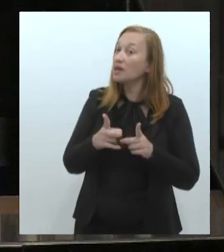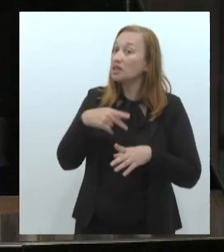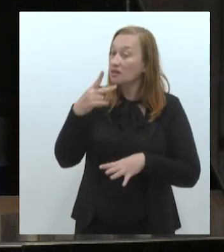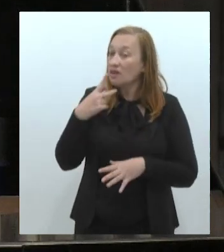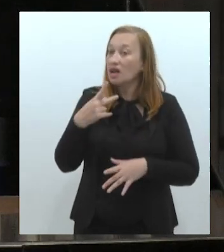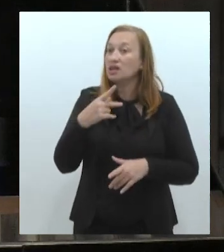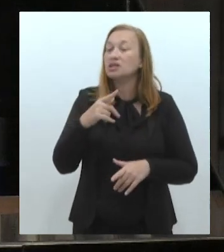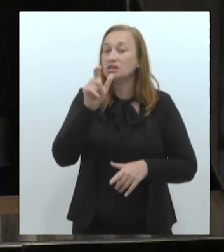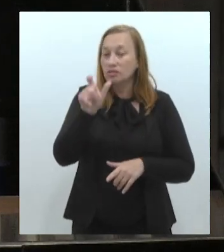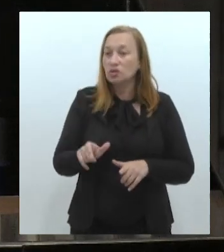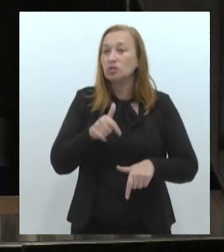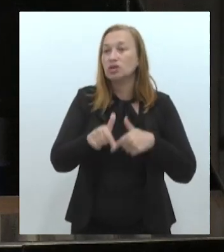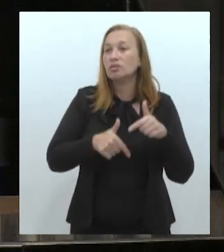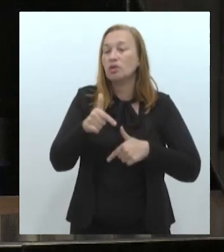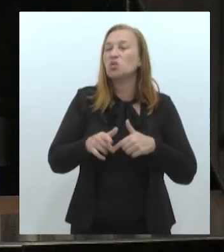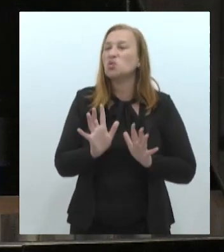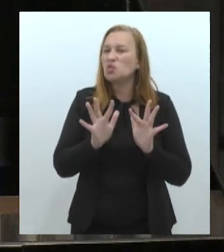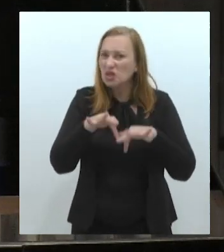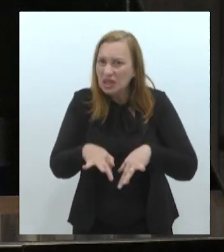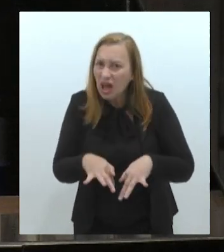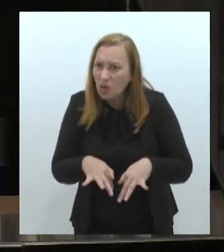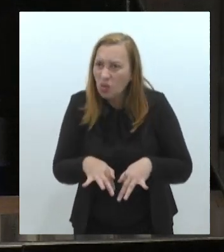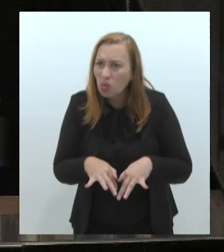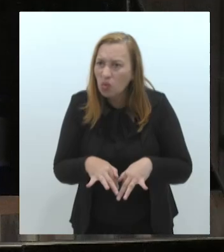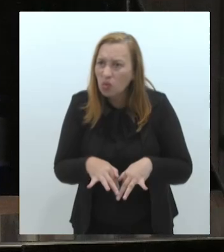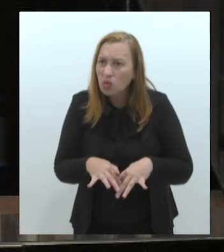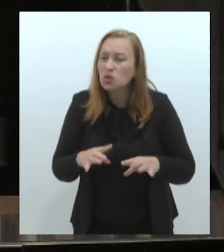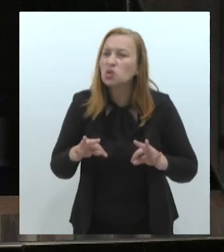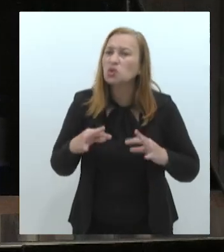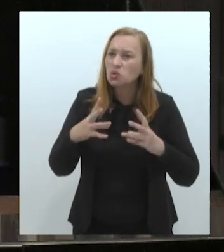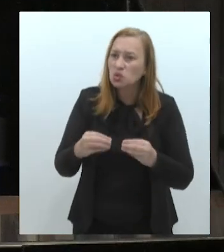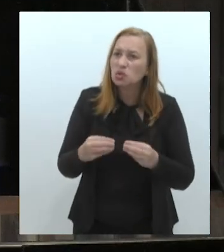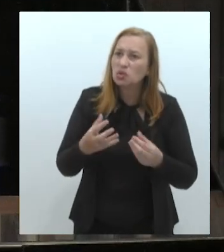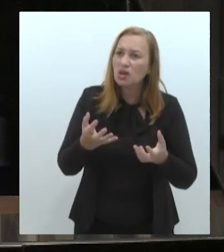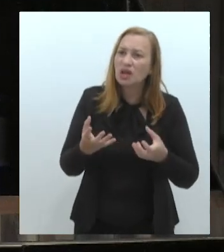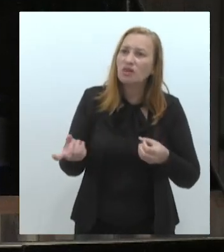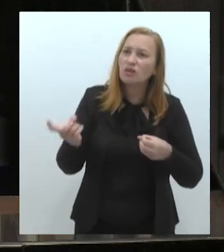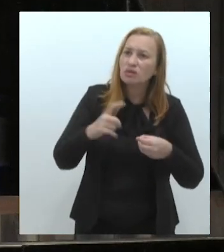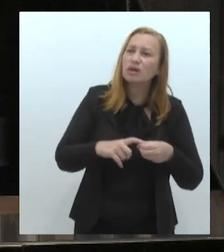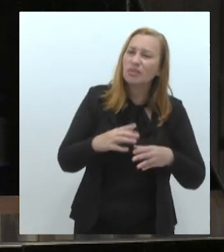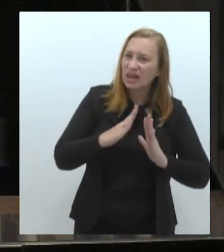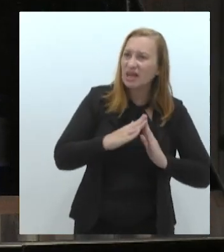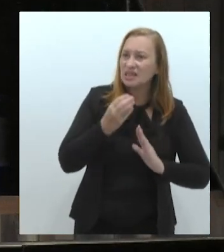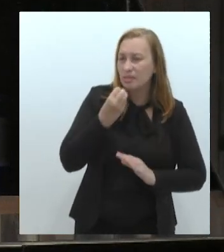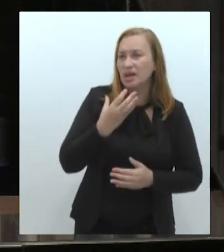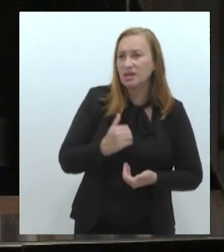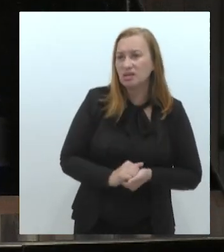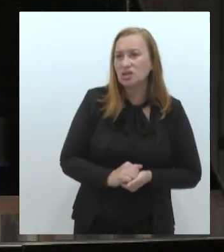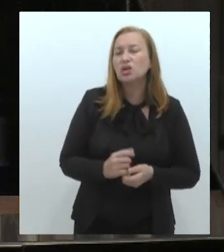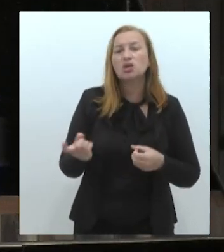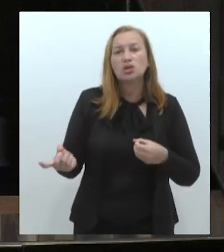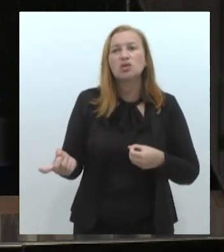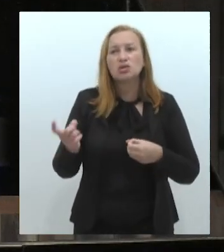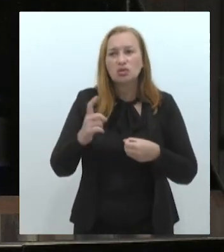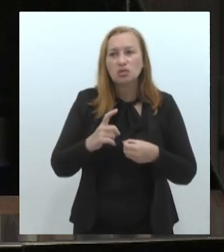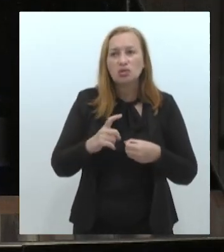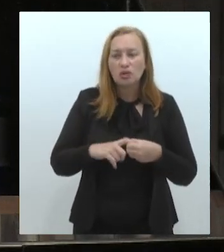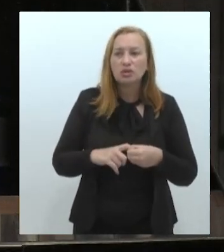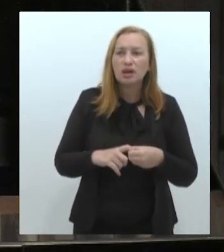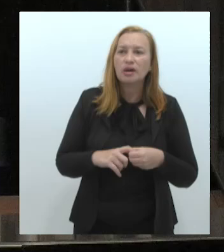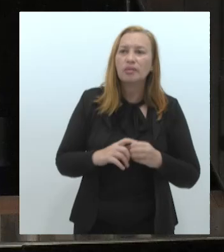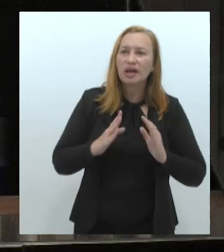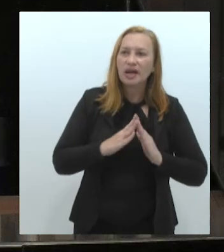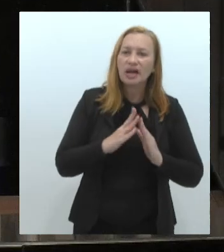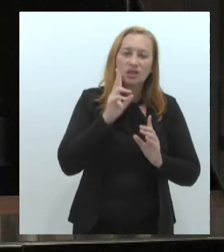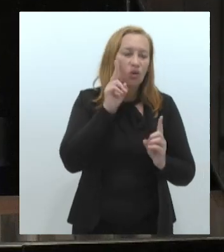de trabalhadores. No final, gente, todo mundo só quer voltar bem para casa. No final, todo mundo só quer chegar em casa, olhar